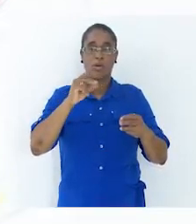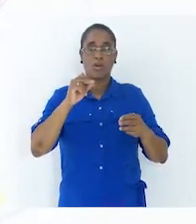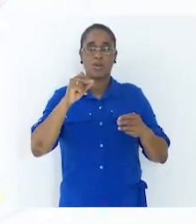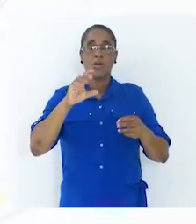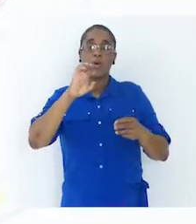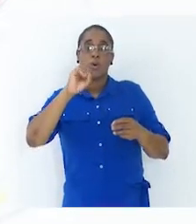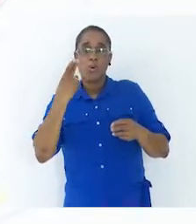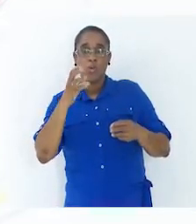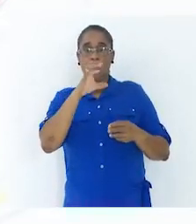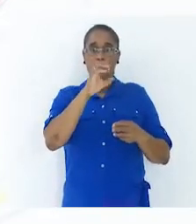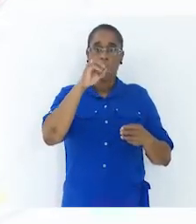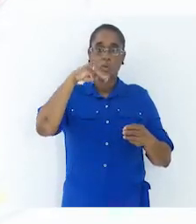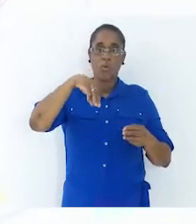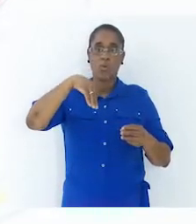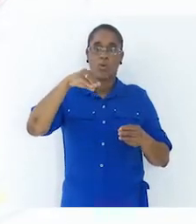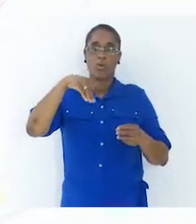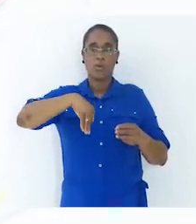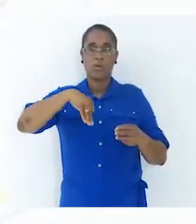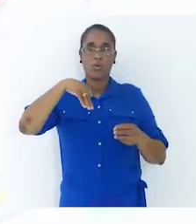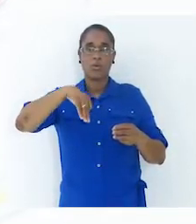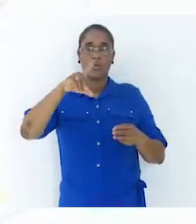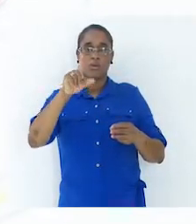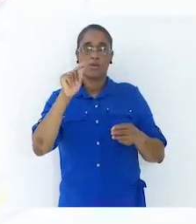complexa. Portanto, ficas